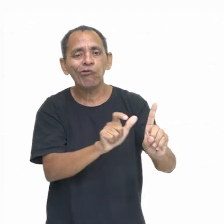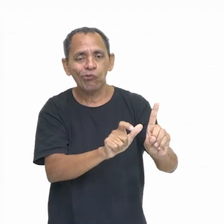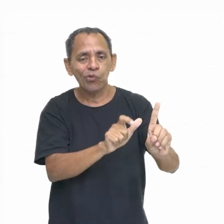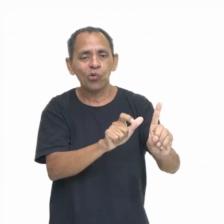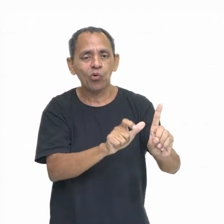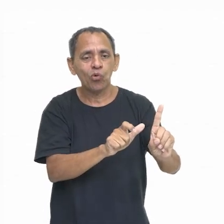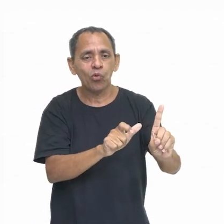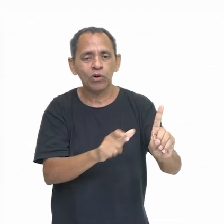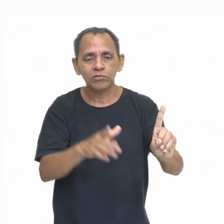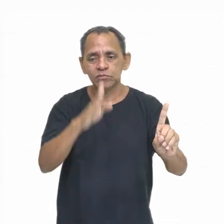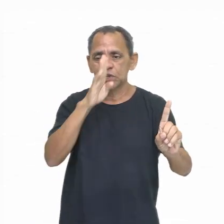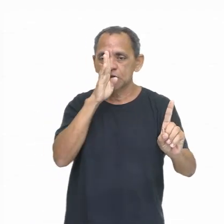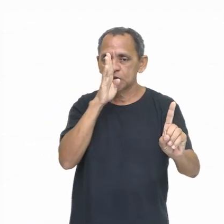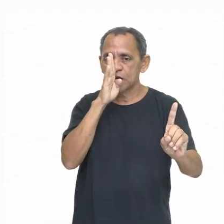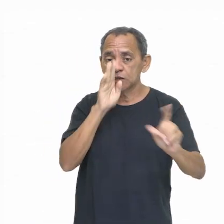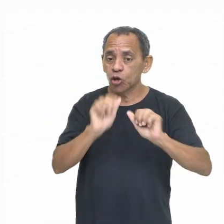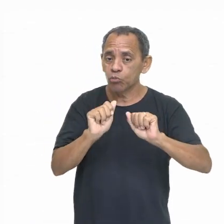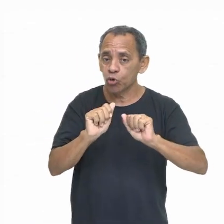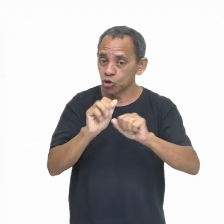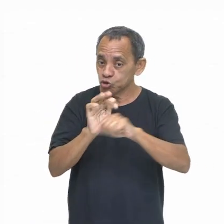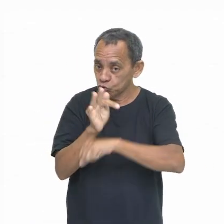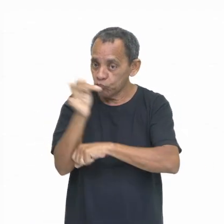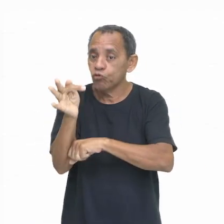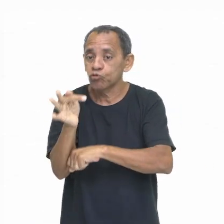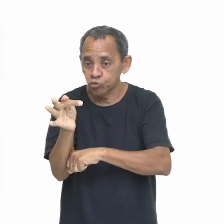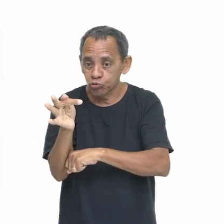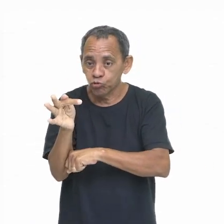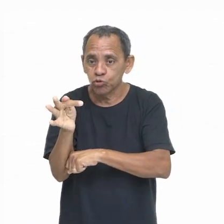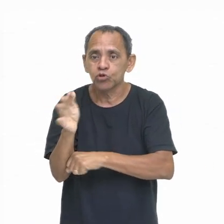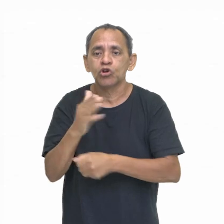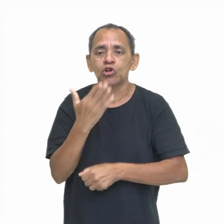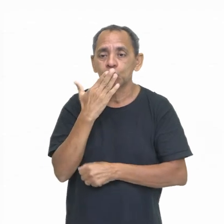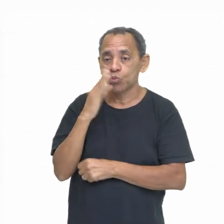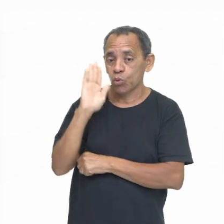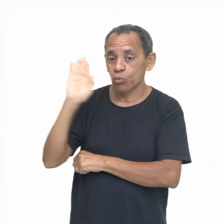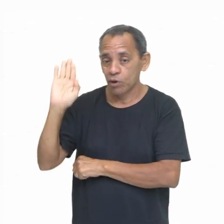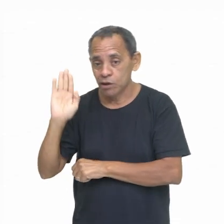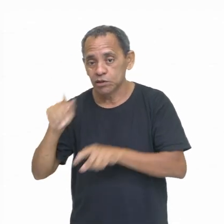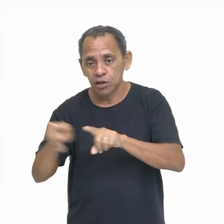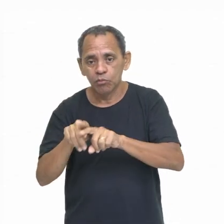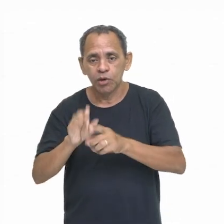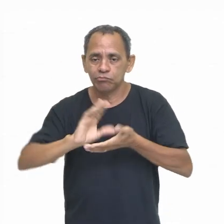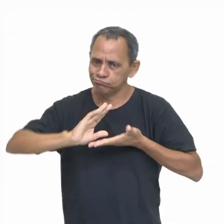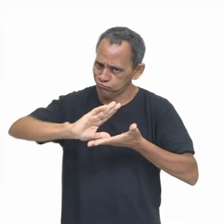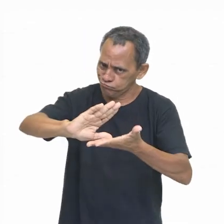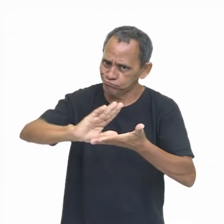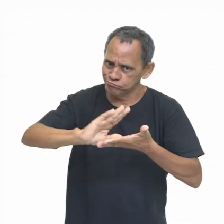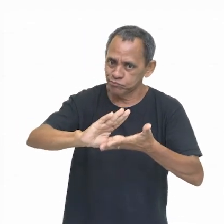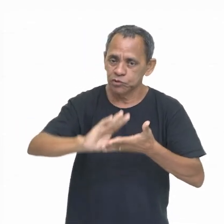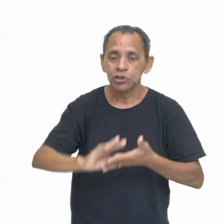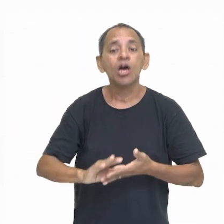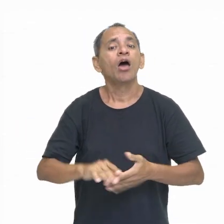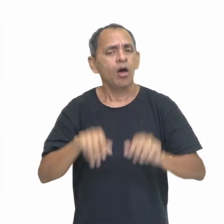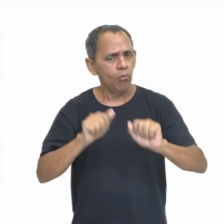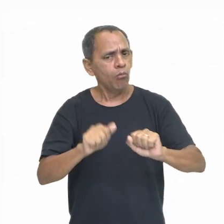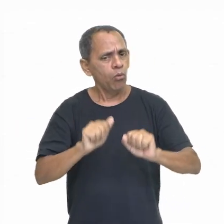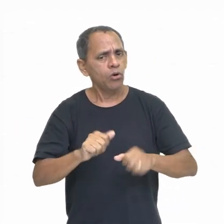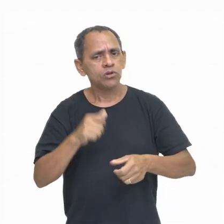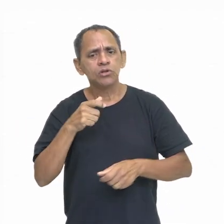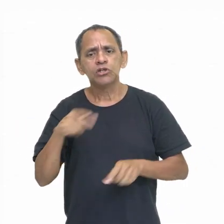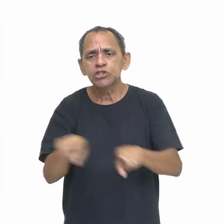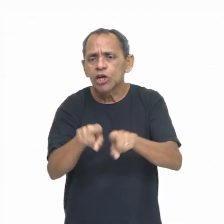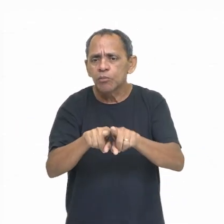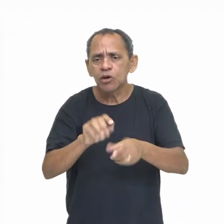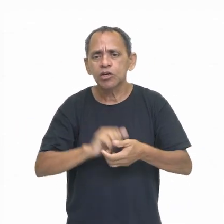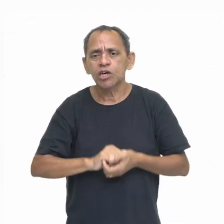que eu posso te conceder um favor político, um favor financeiro, ou simplesmente também eu posso ameaçar você e sua família,